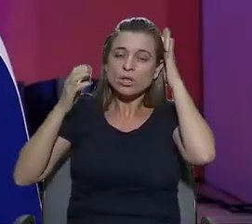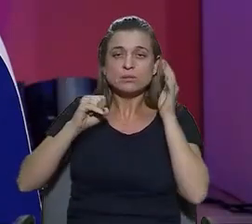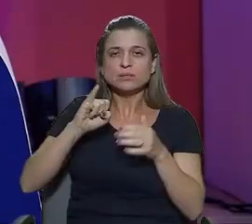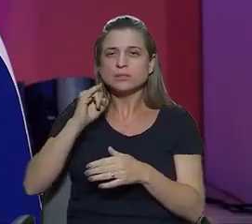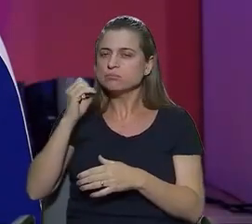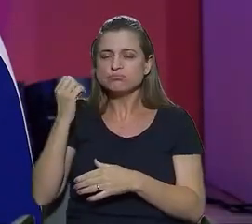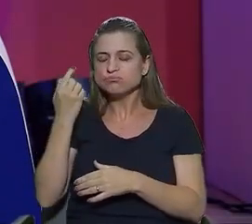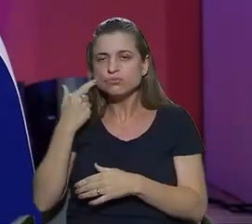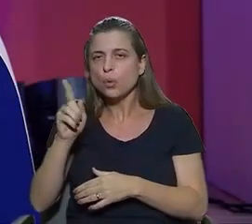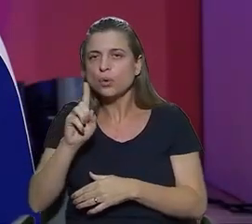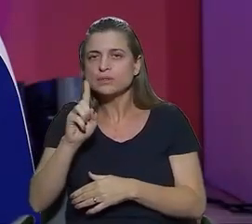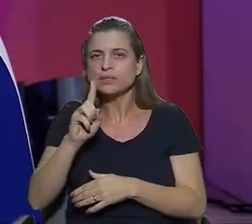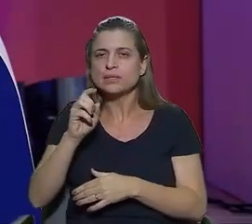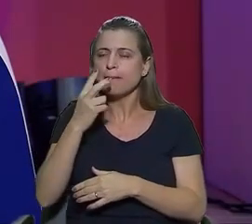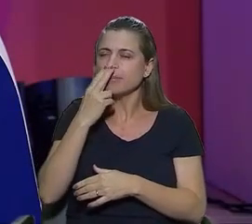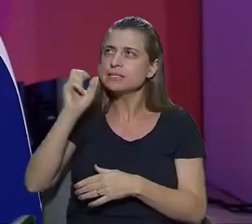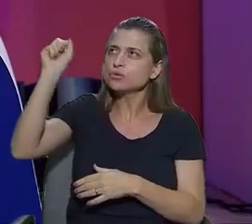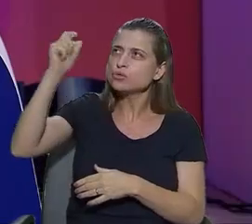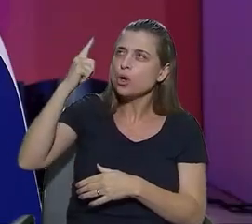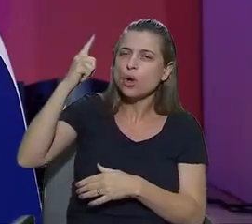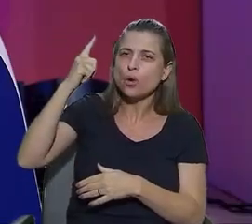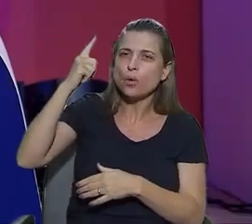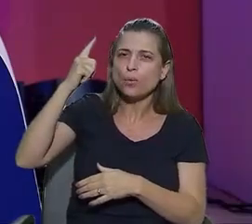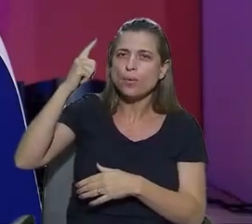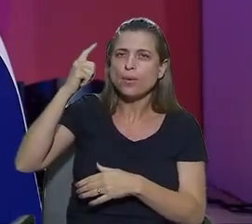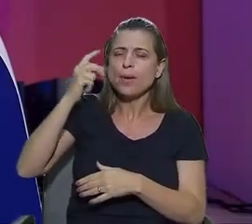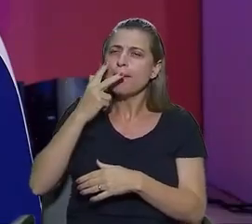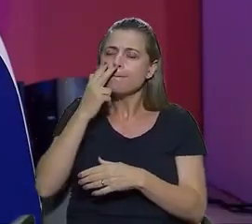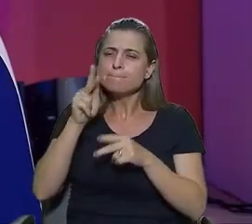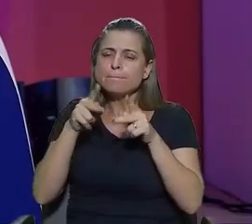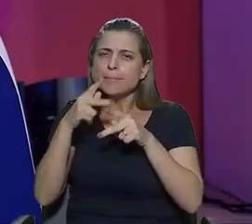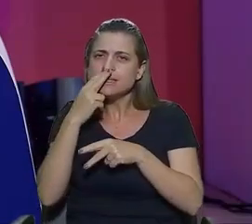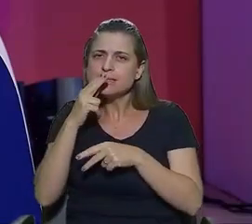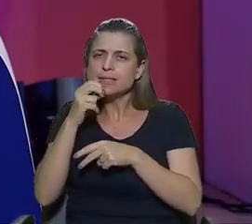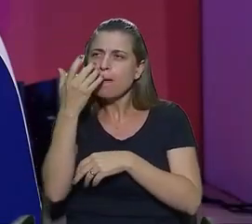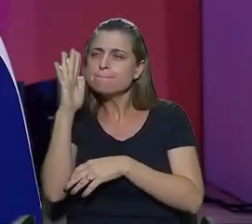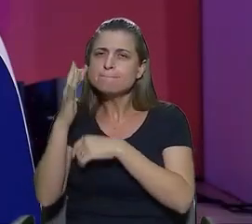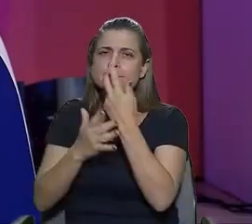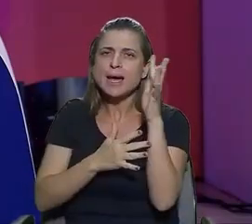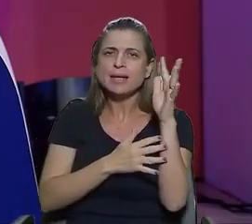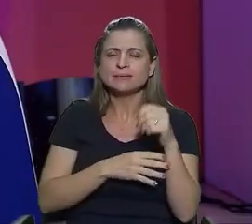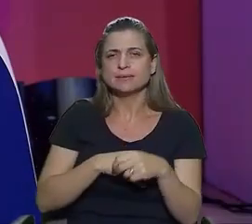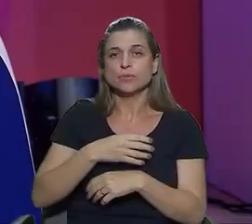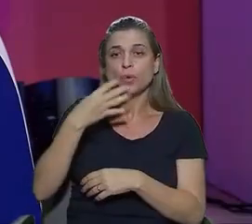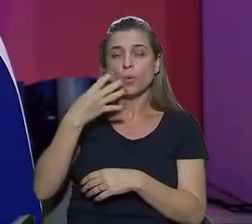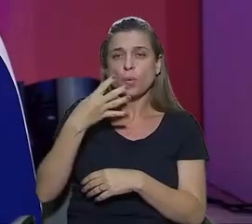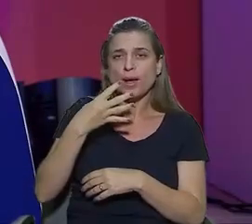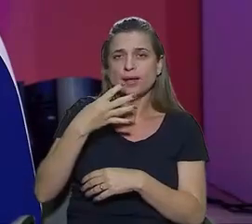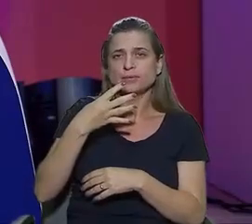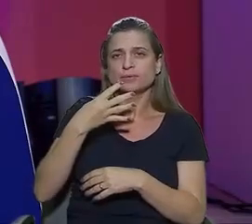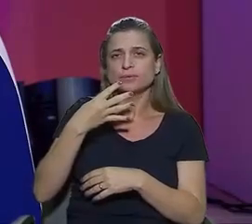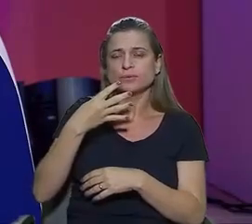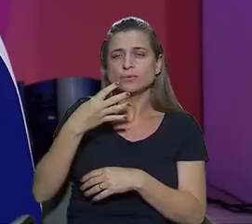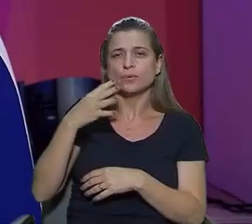conseguia, ele virava um sol. O povo dizia que era uma mata. 4/4 e 4/5 daquele verão.